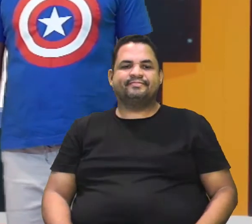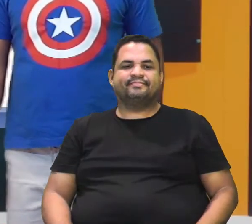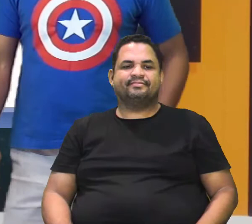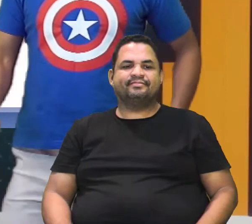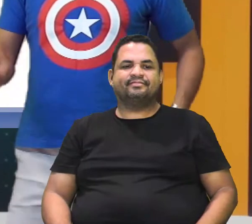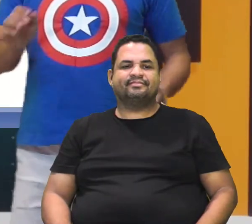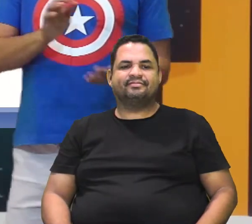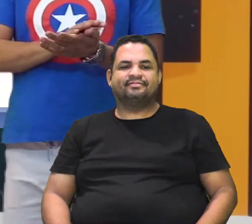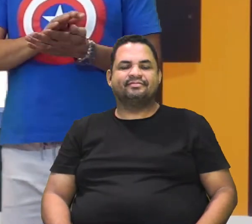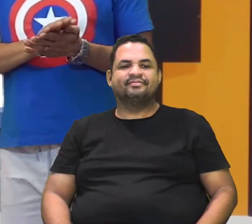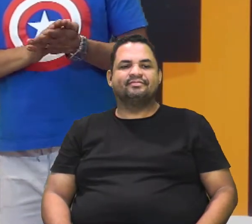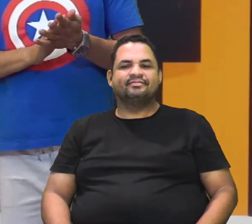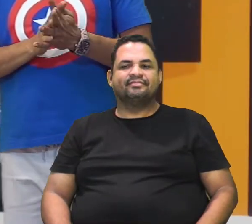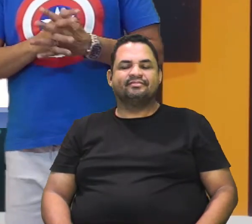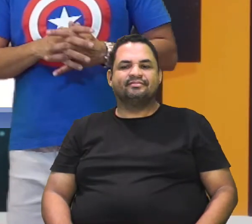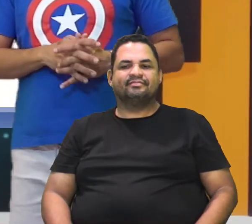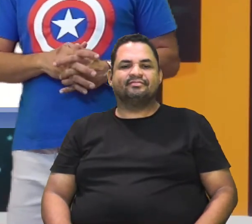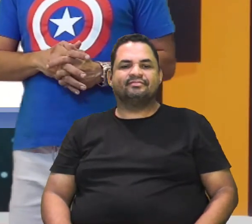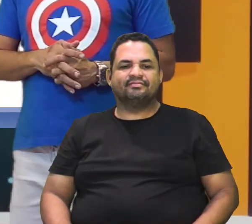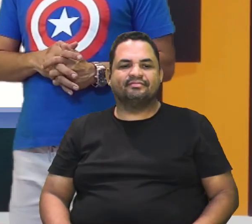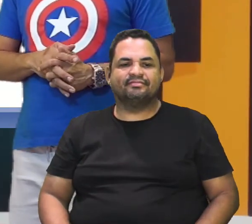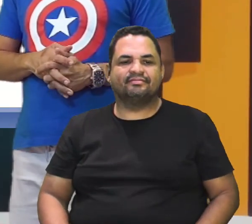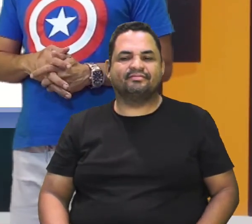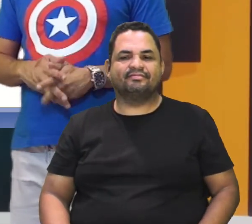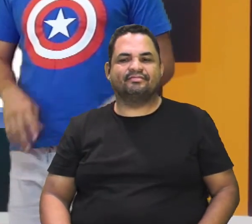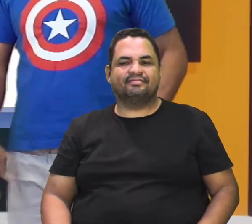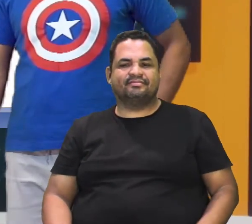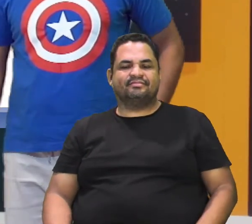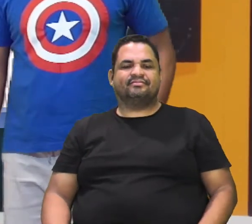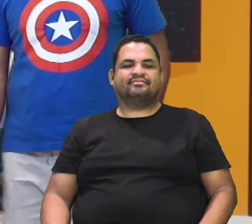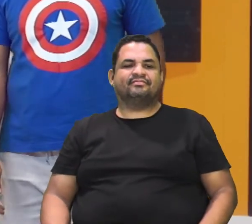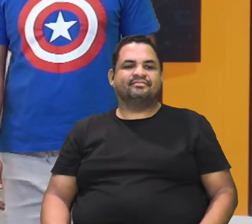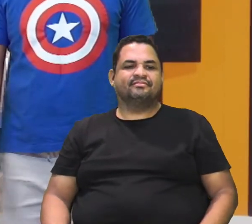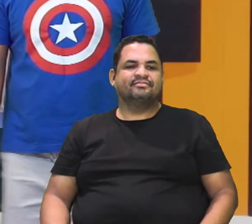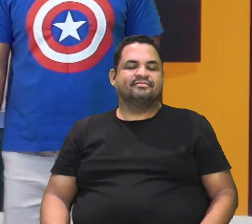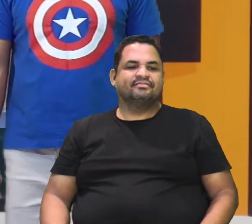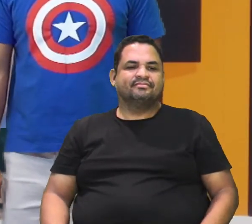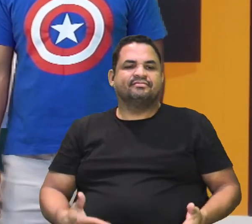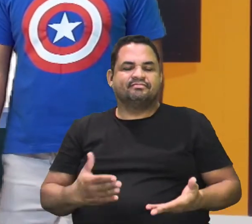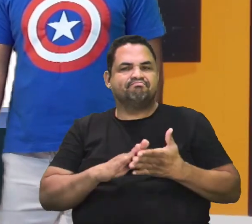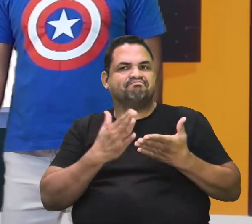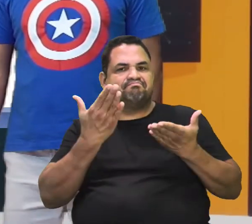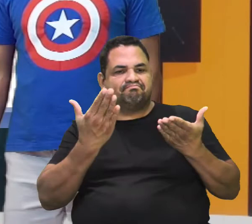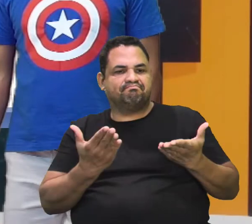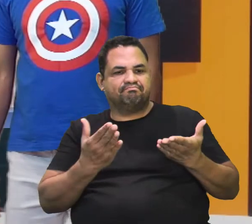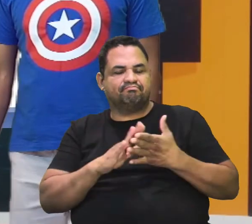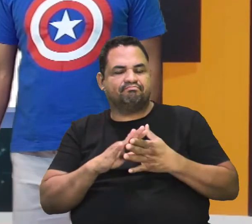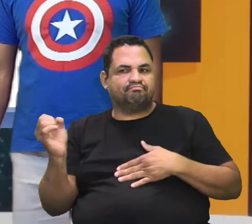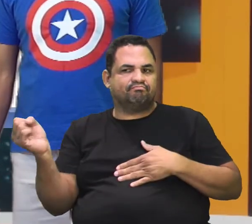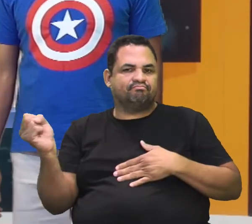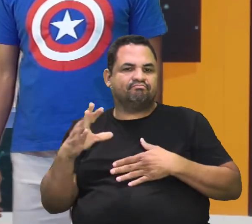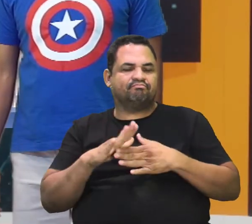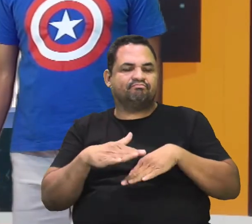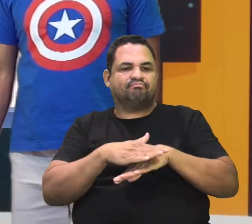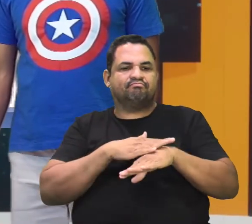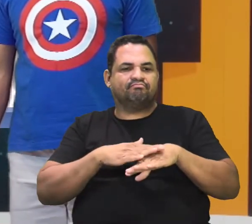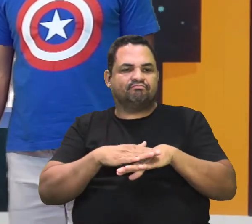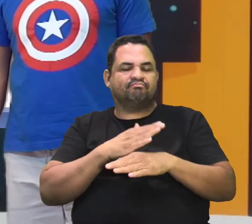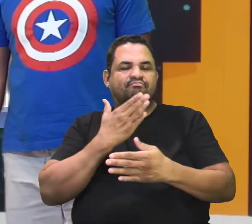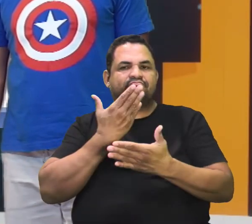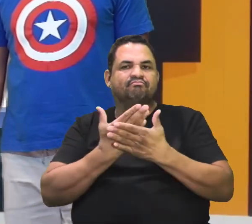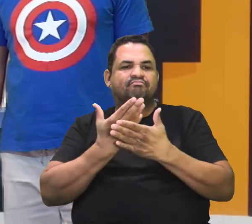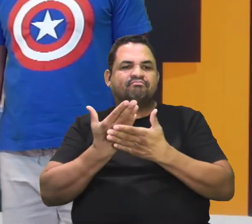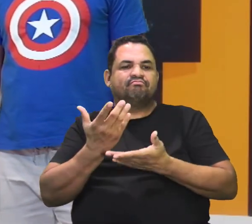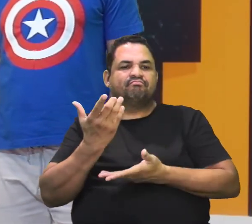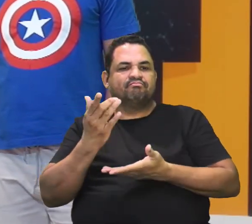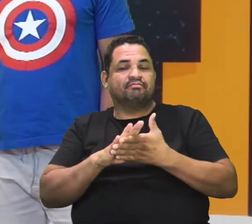e ABC. É muito, Mas é muito muita fácil, informação. é fácil. Mas é daquele jeito, né? O que é novo, a gente já conversou sobre isso na aula